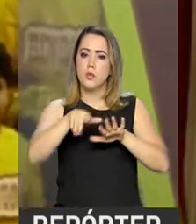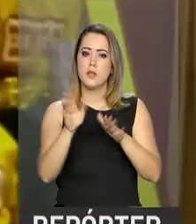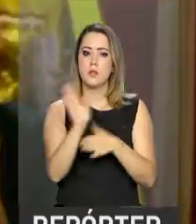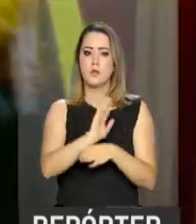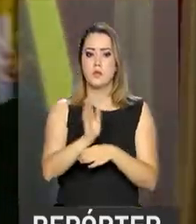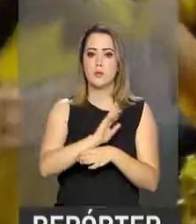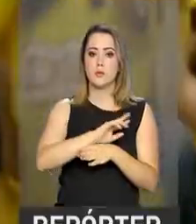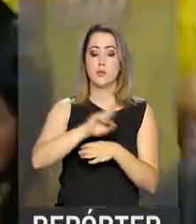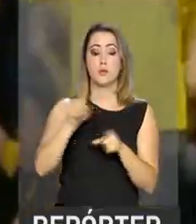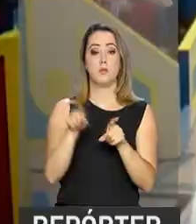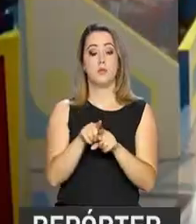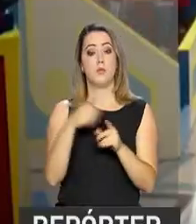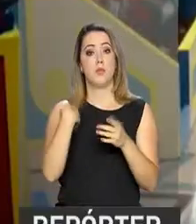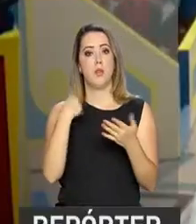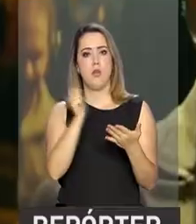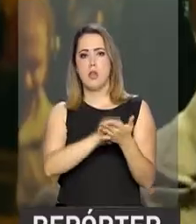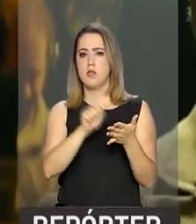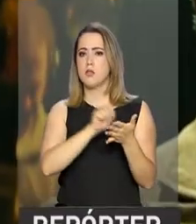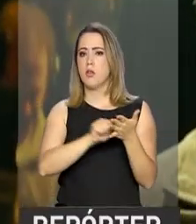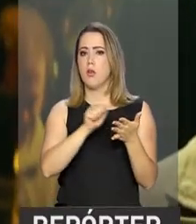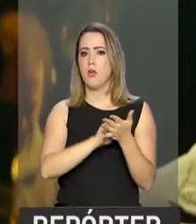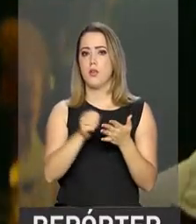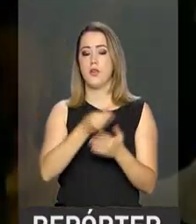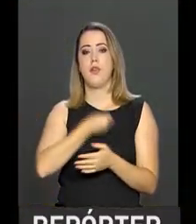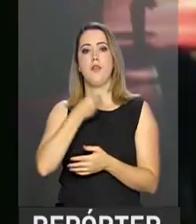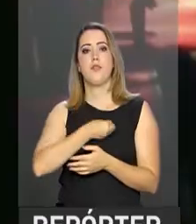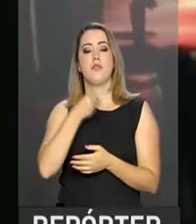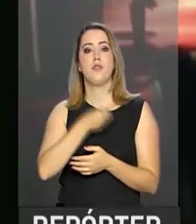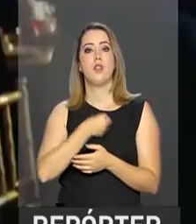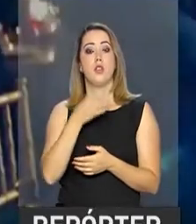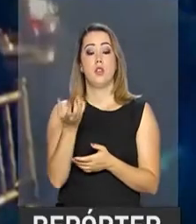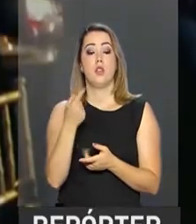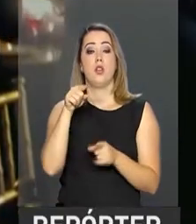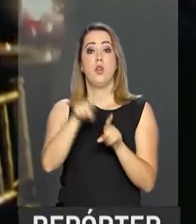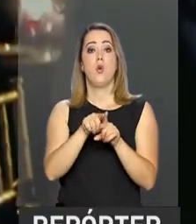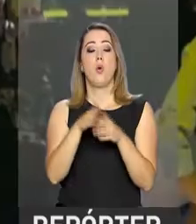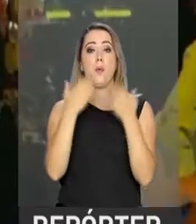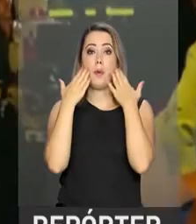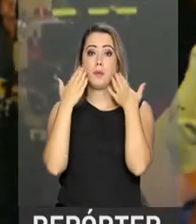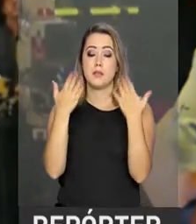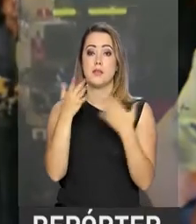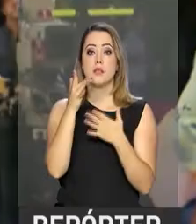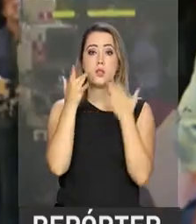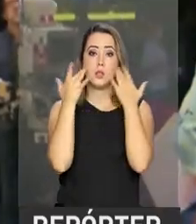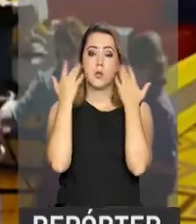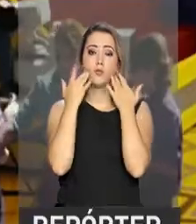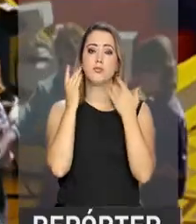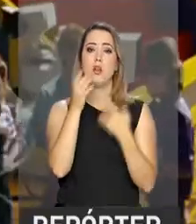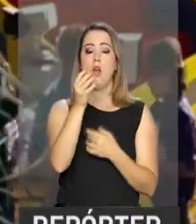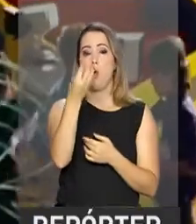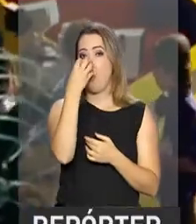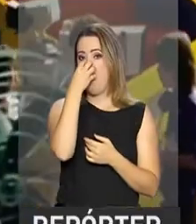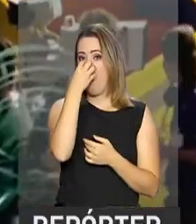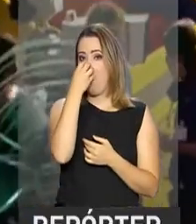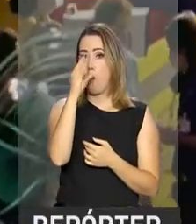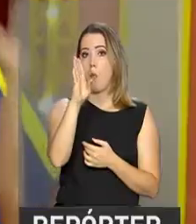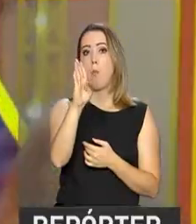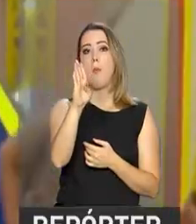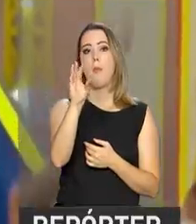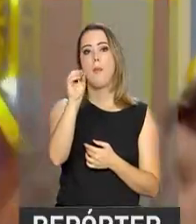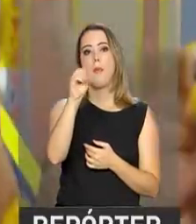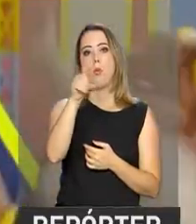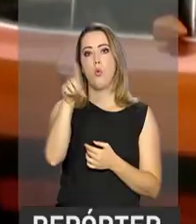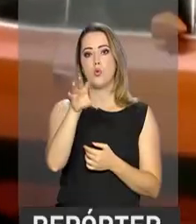documentários o roteiro em si tudo na vida de arlindo barreto ator que interpretava o palhaço bozo na televisão o